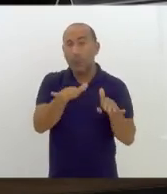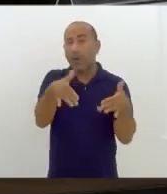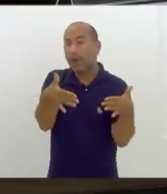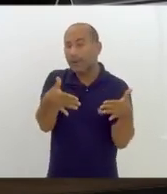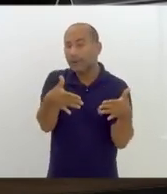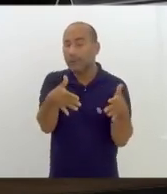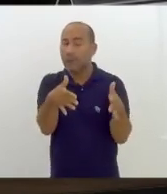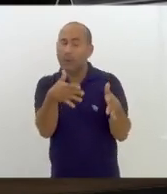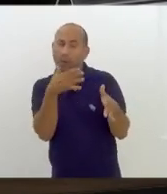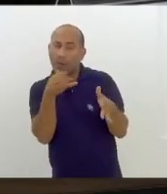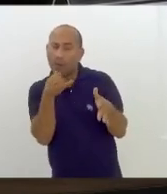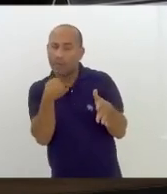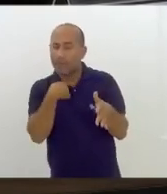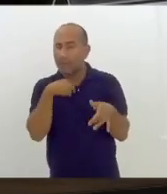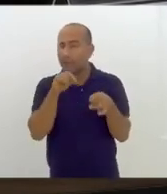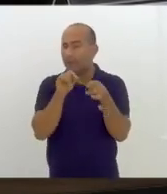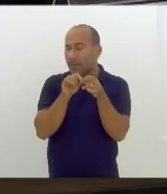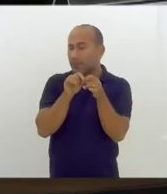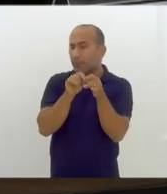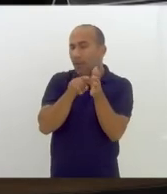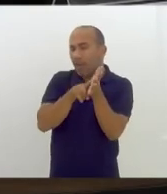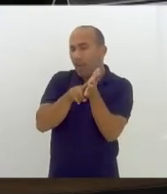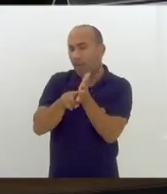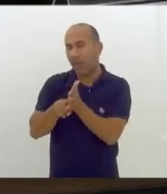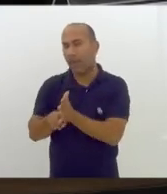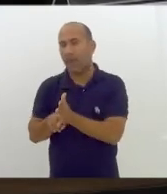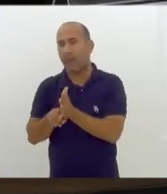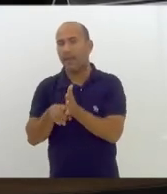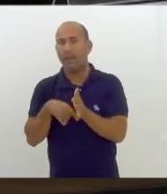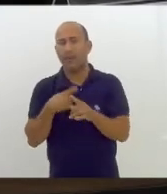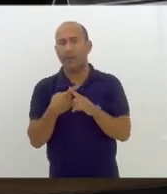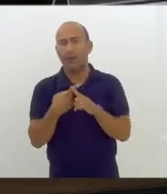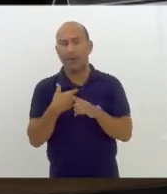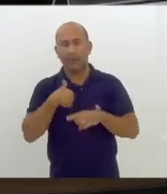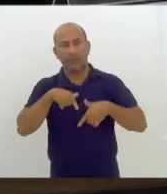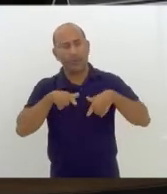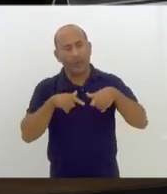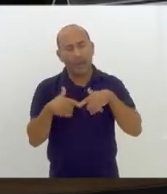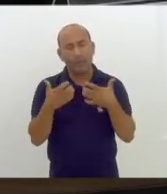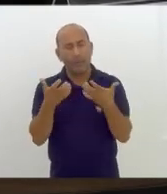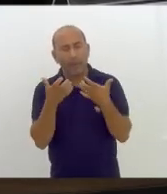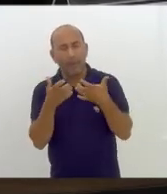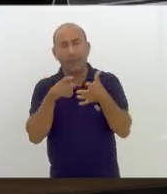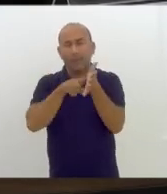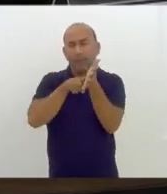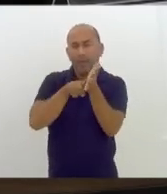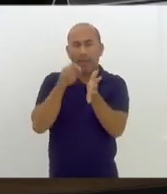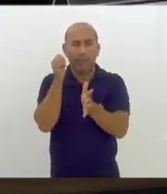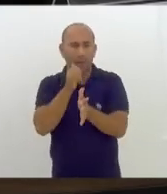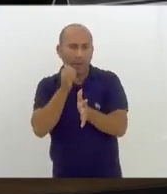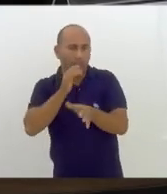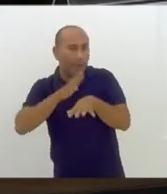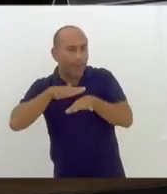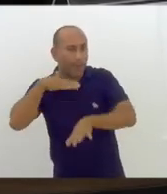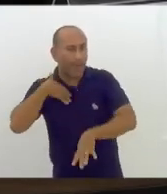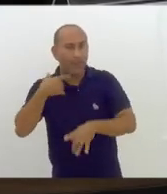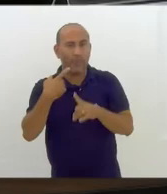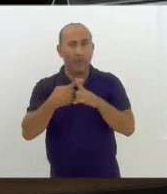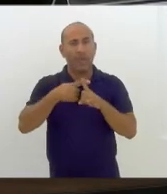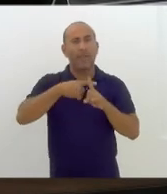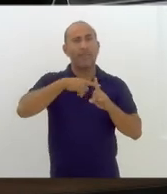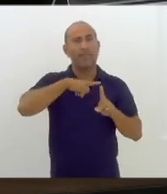que eu entrevisto, porque no meu trabalho eu procuro entrevistar mais mulheres, já que nós temos estatísticas